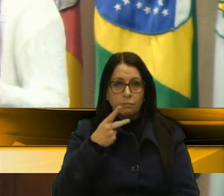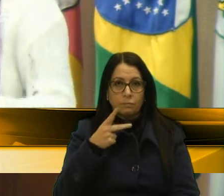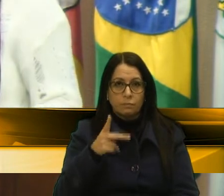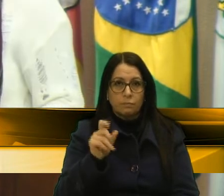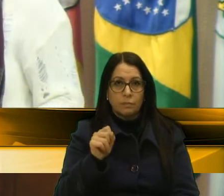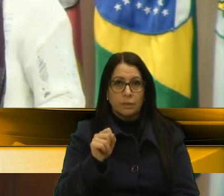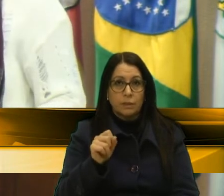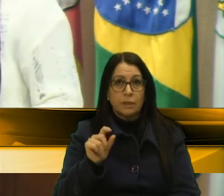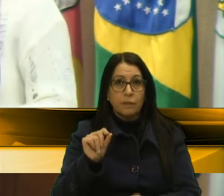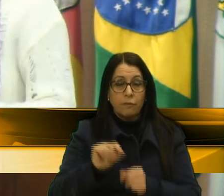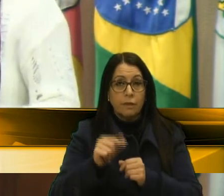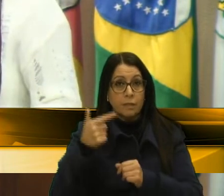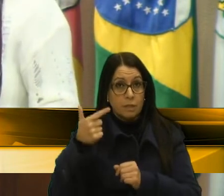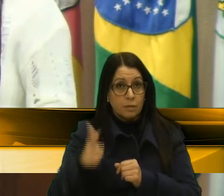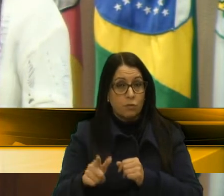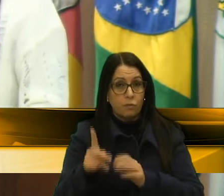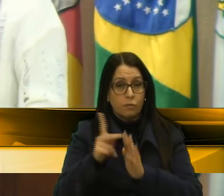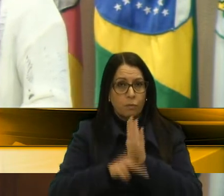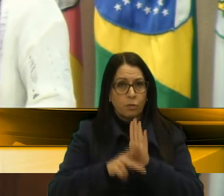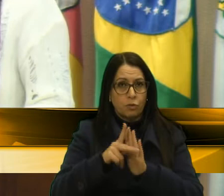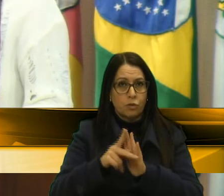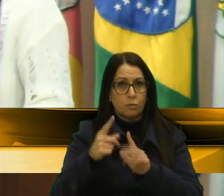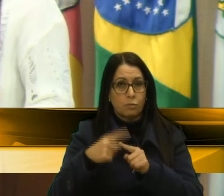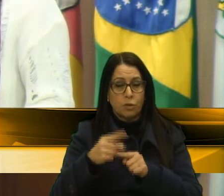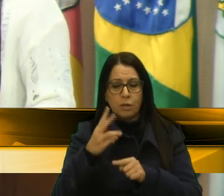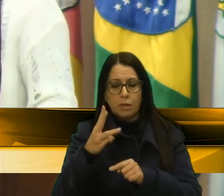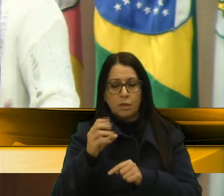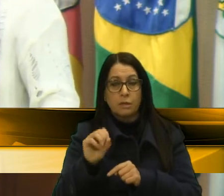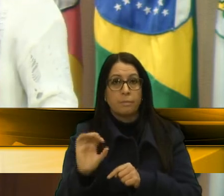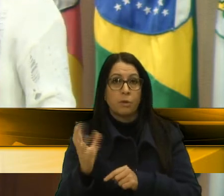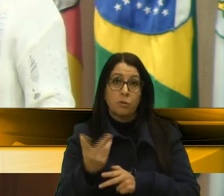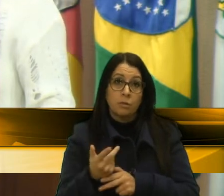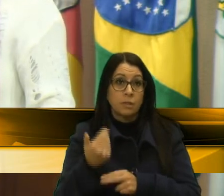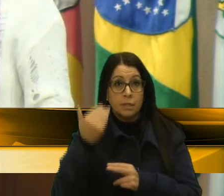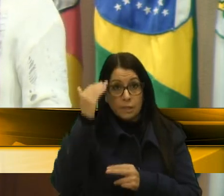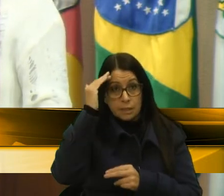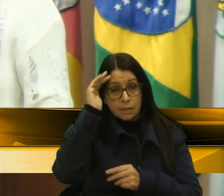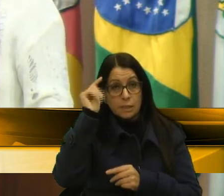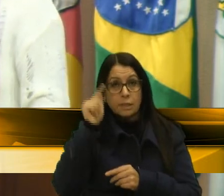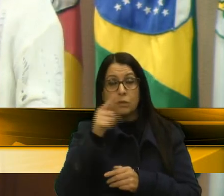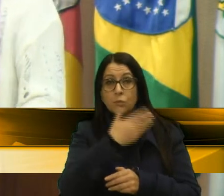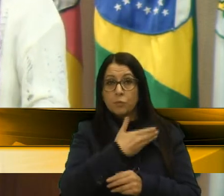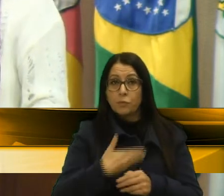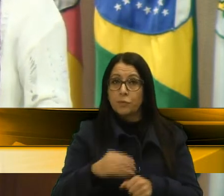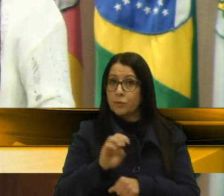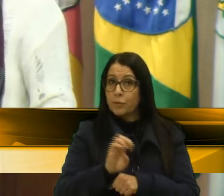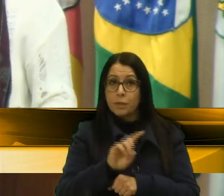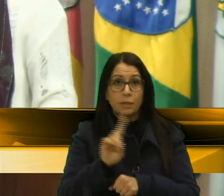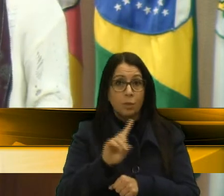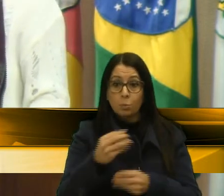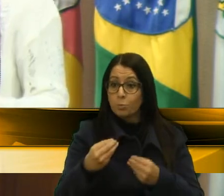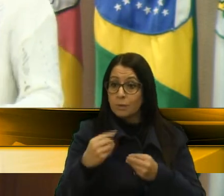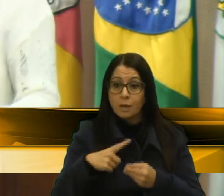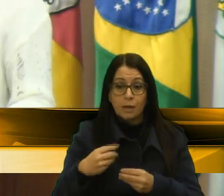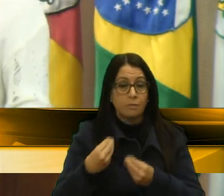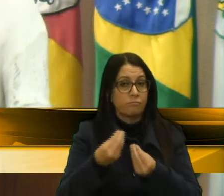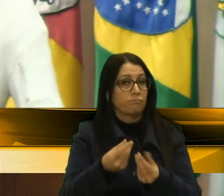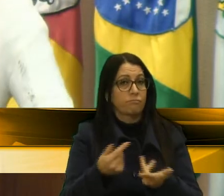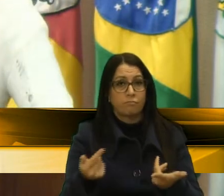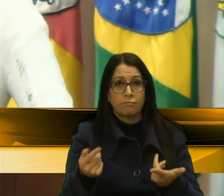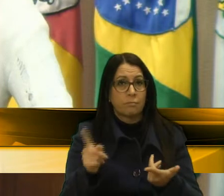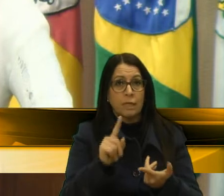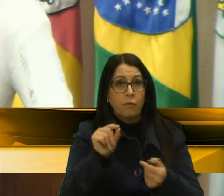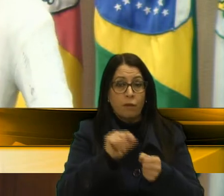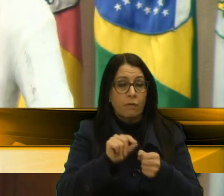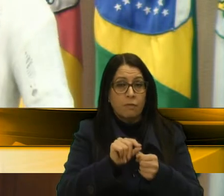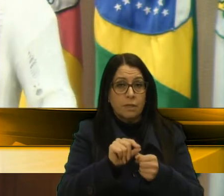se refaça o projeto, porque 30 milhões, eles entendem que o governo do Estado não dispõe desse valor e não vai aplicar